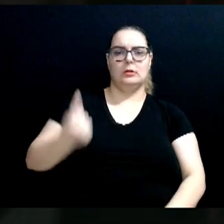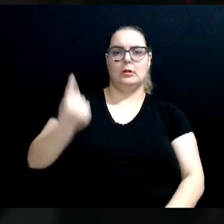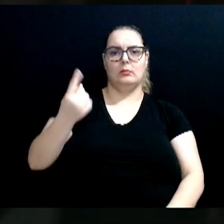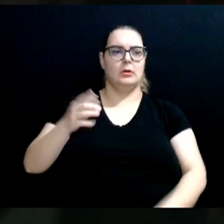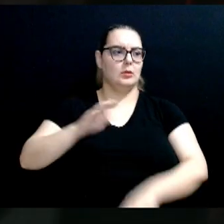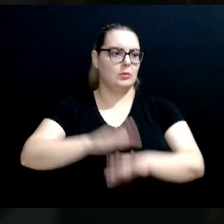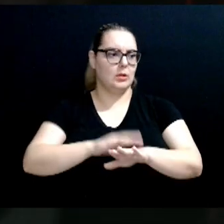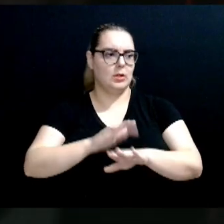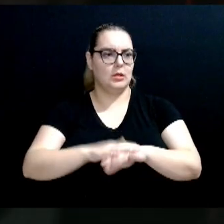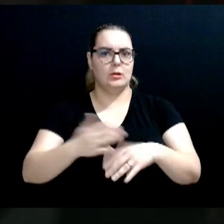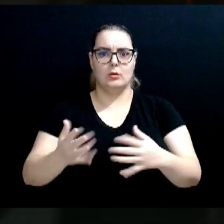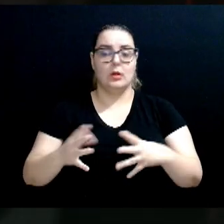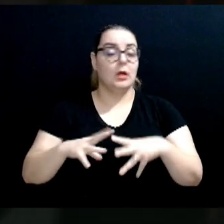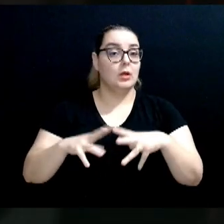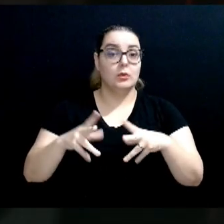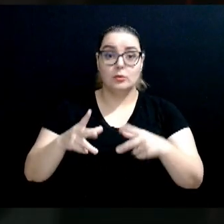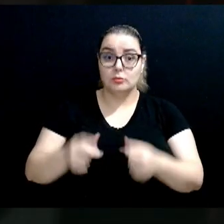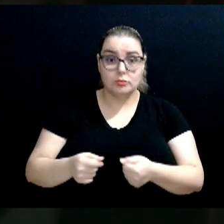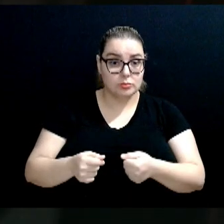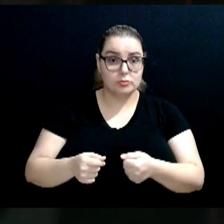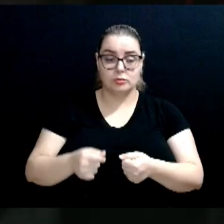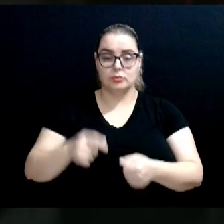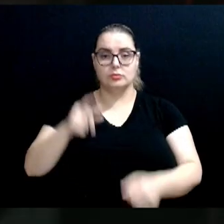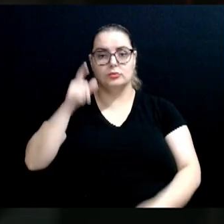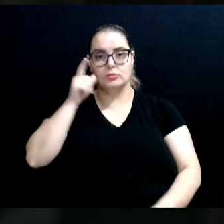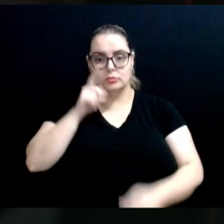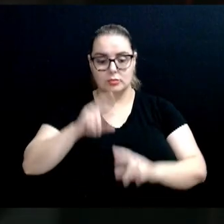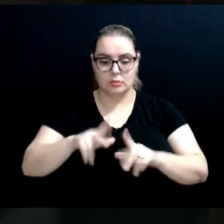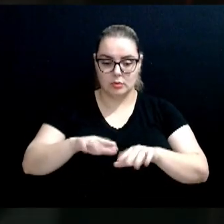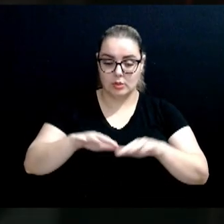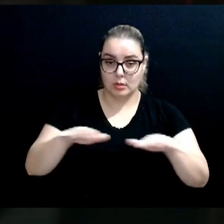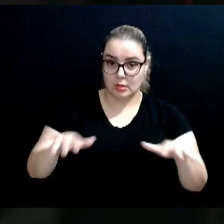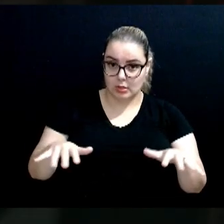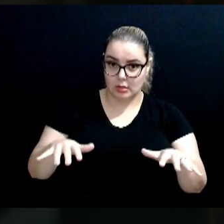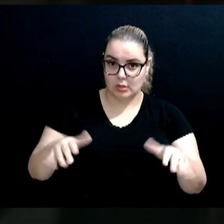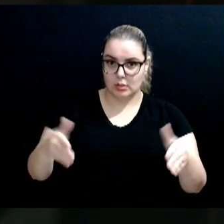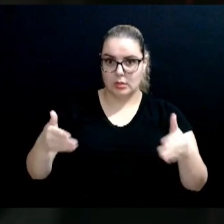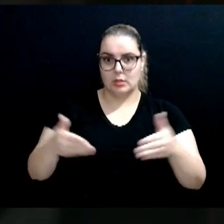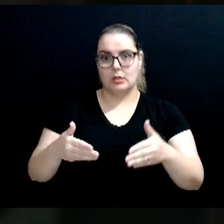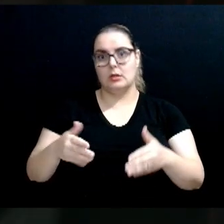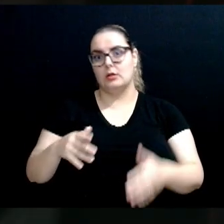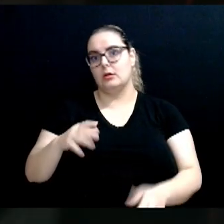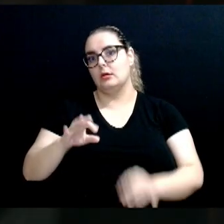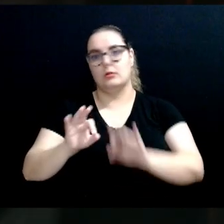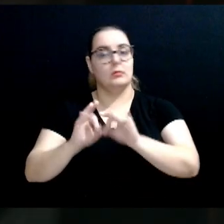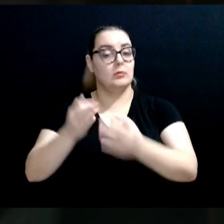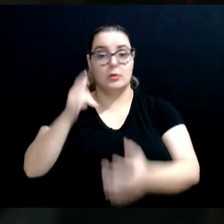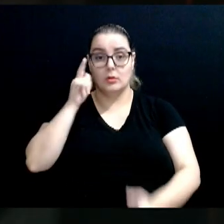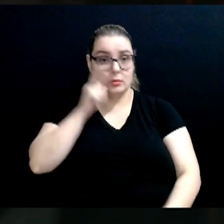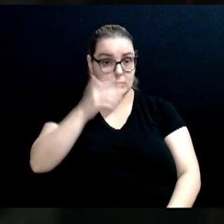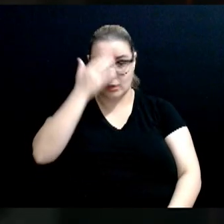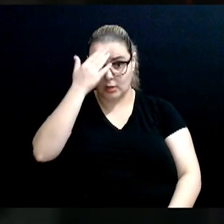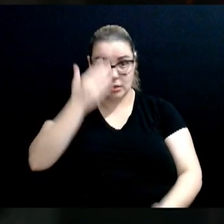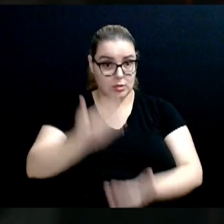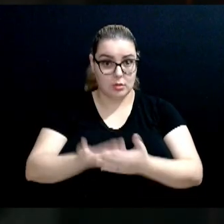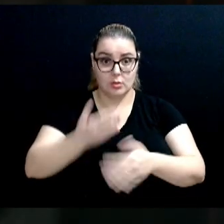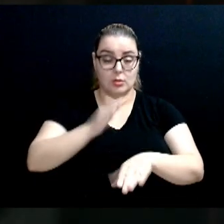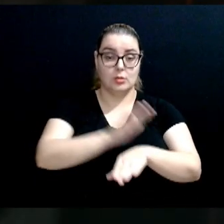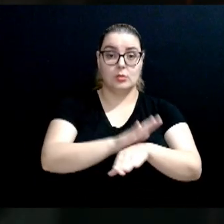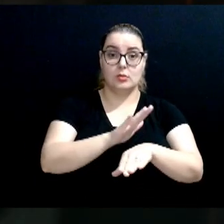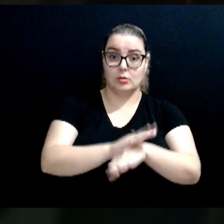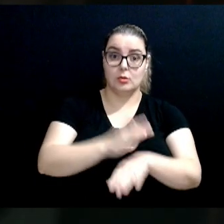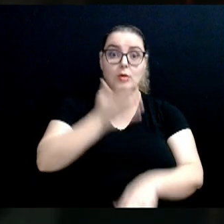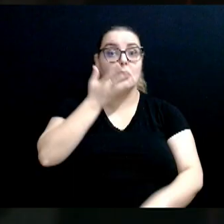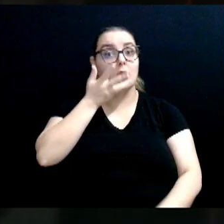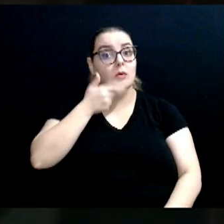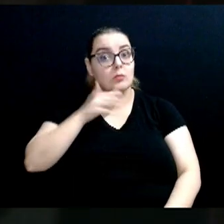é tudo, você consegue distinguir. Agora, a família não conseguiu. A família acreditou estar ajudando uma criança que era vítima